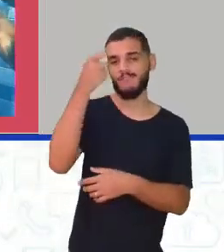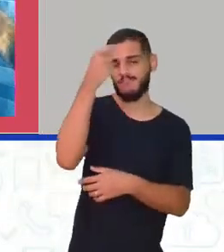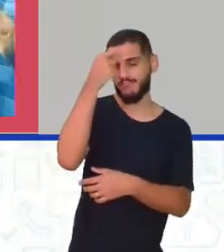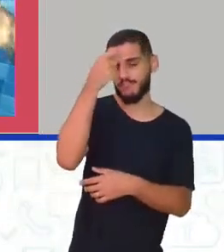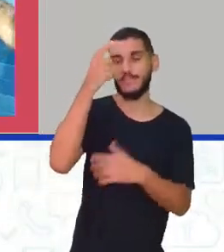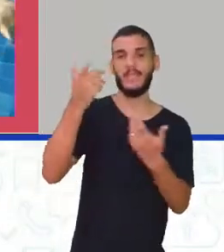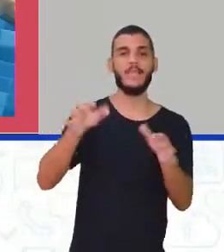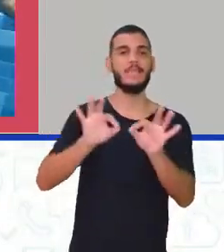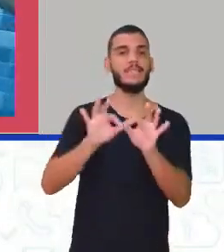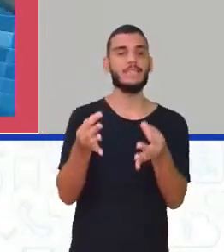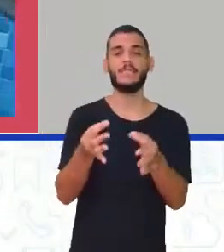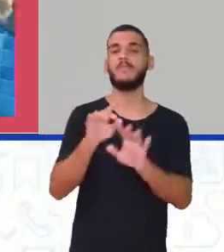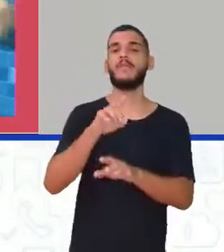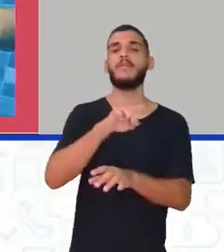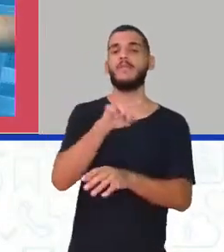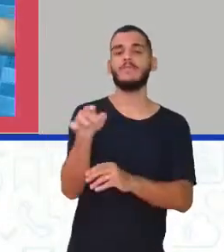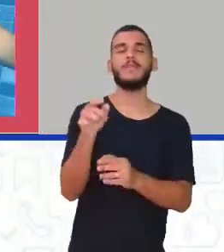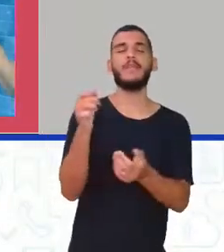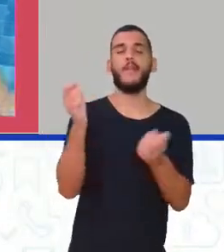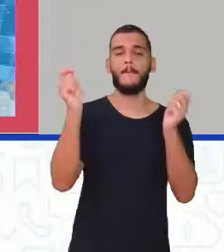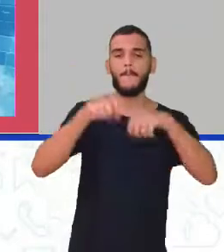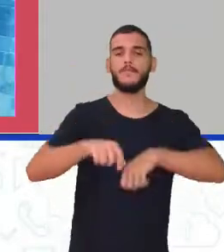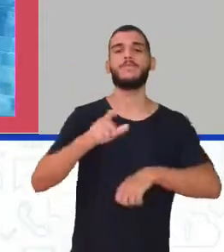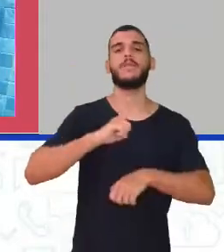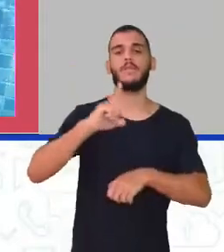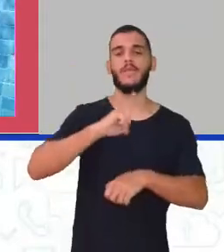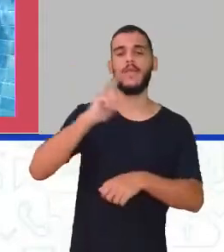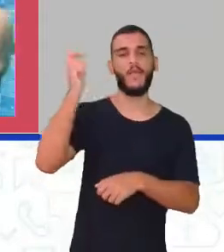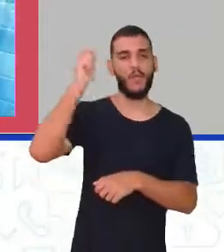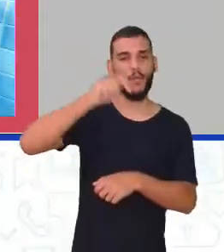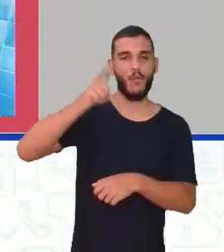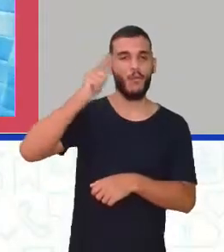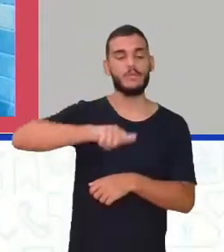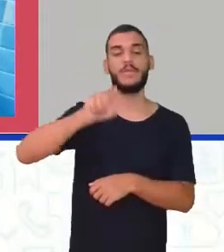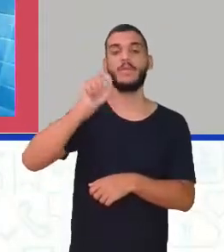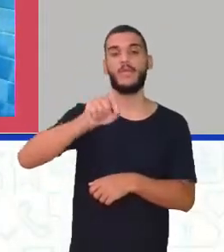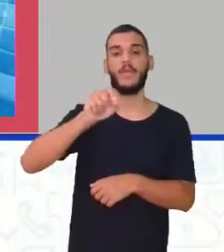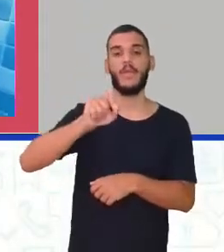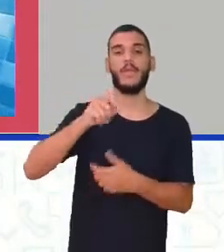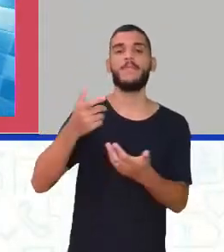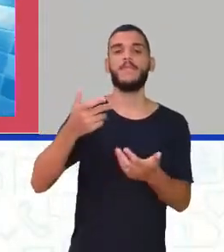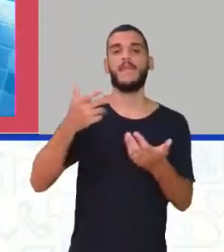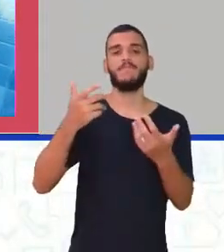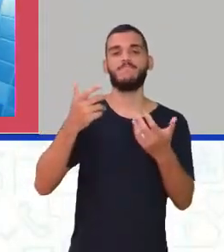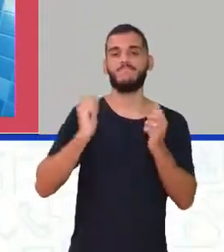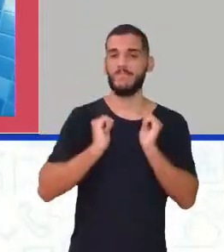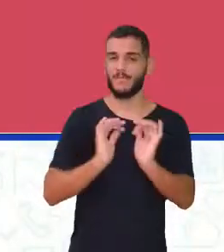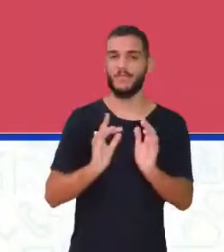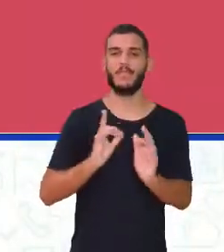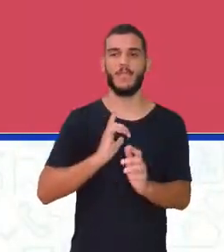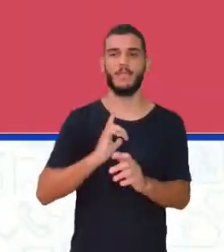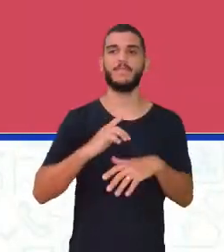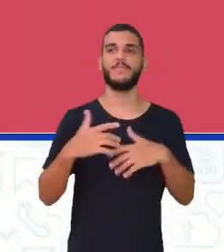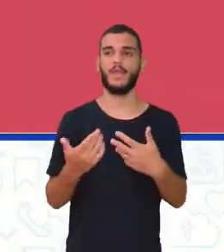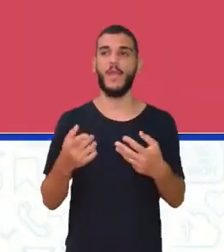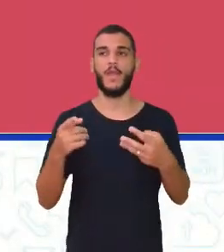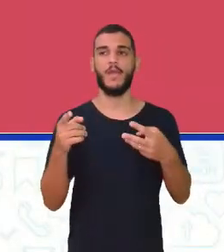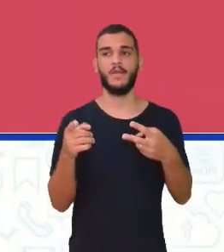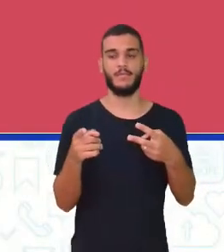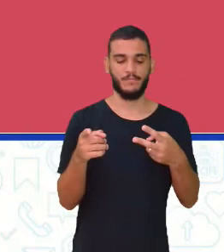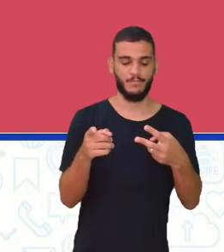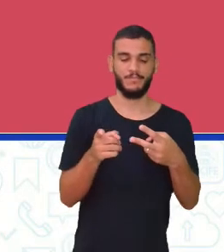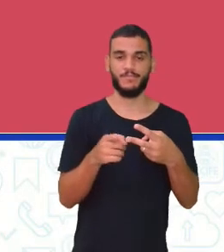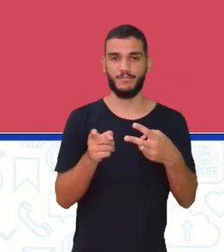estão sendo feitos a partir do que cada um aí está querendo realizar. Vamos ver agora a questão